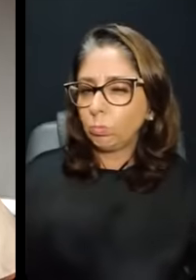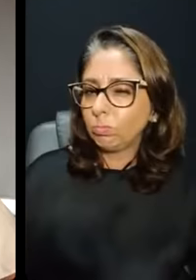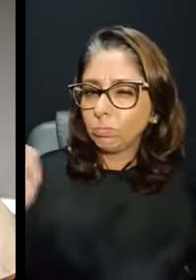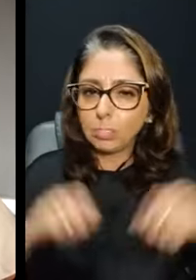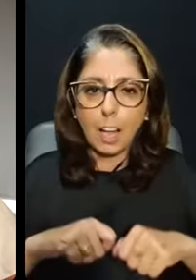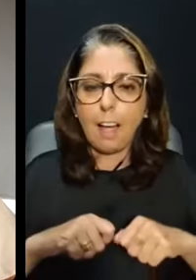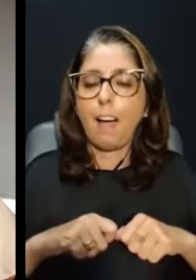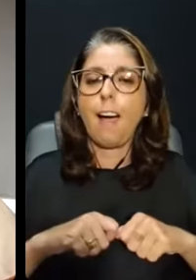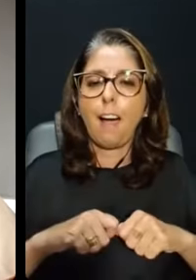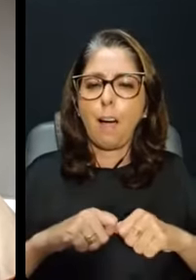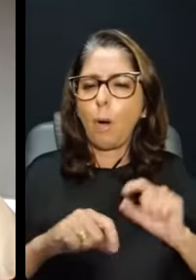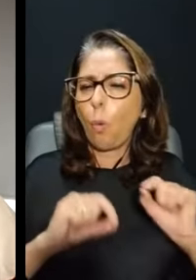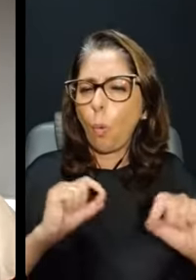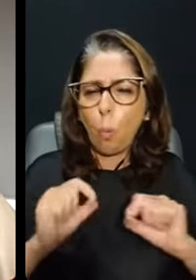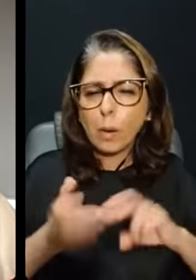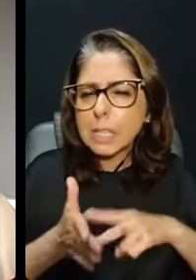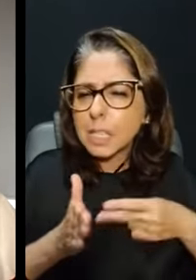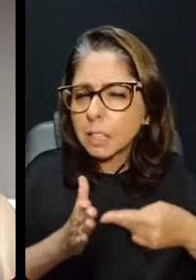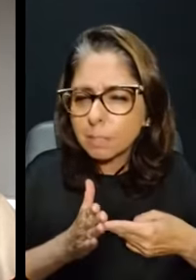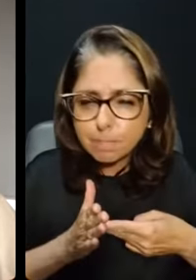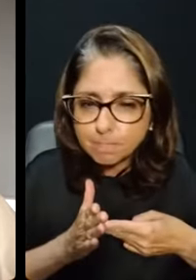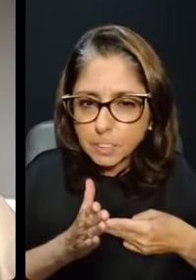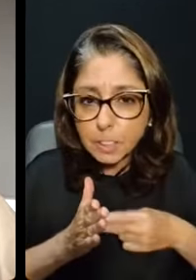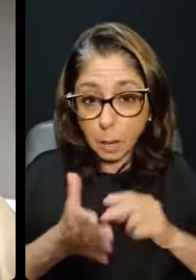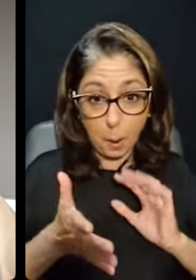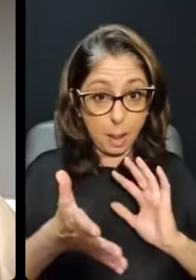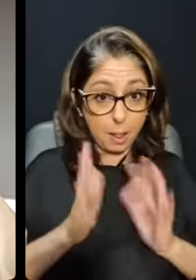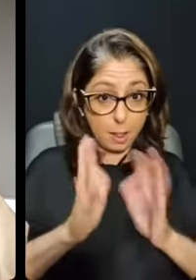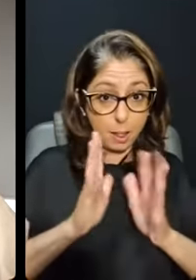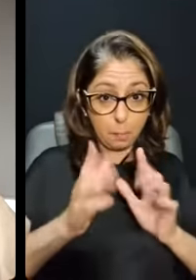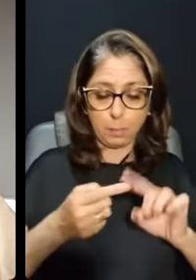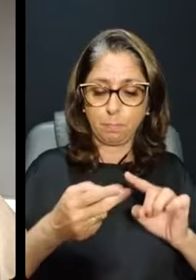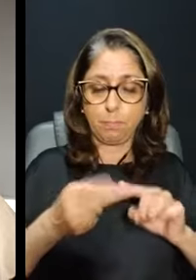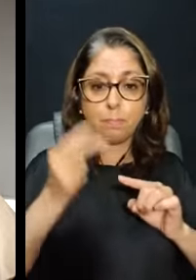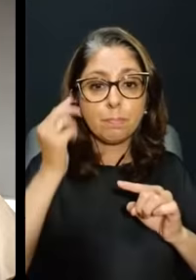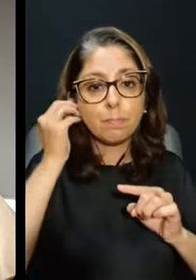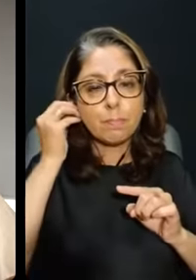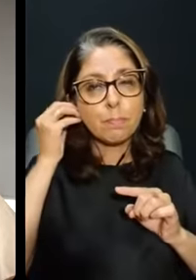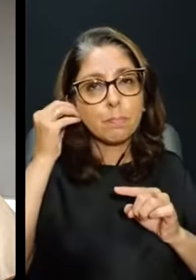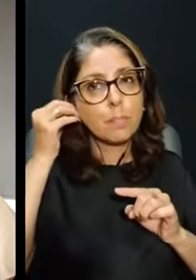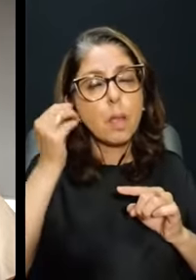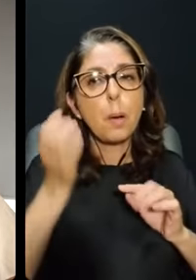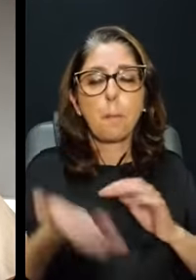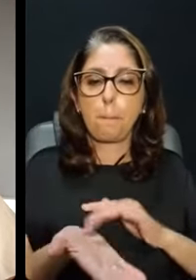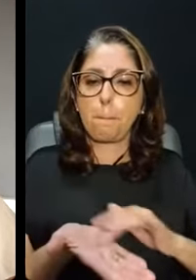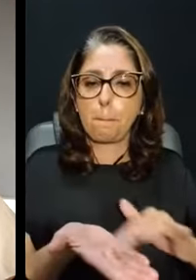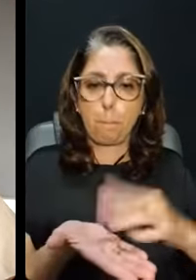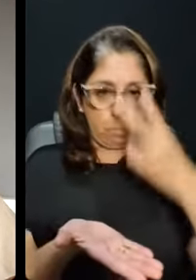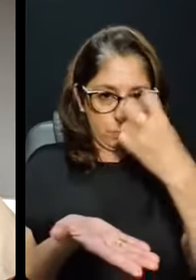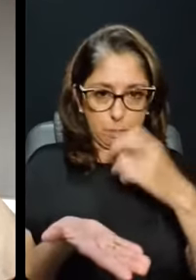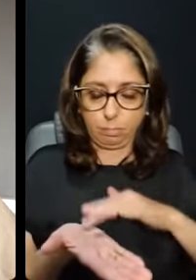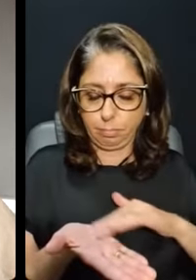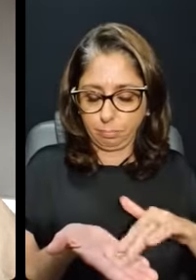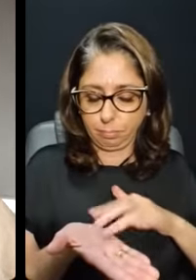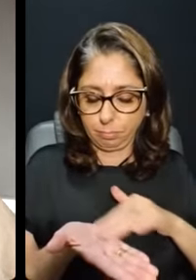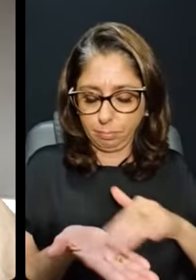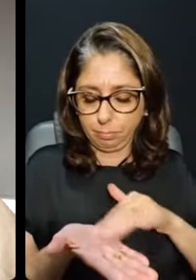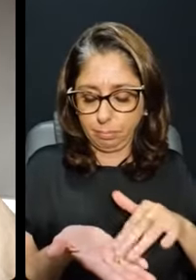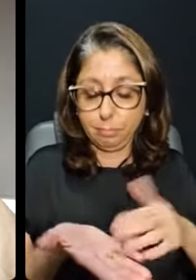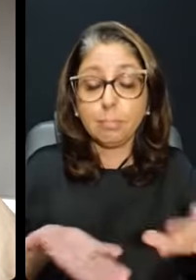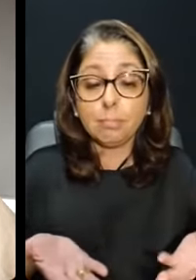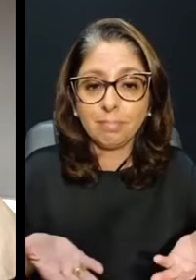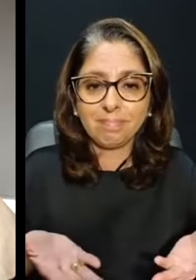muito da proposta da escola. Assim como depende muito da proposta da universidade trazer essa temática para discussão em cursos que não são